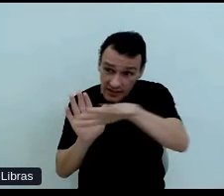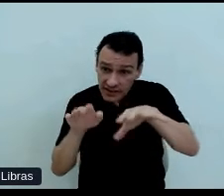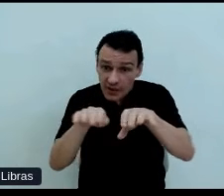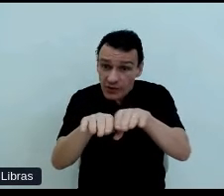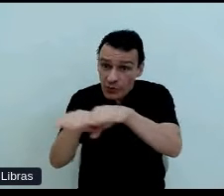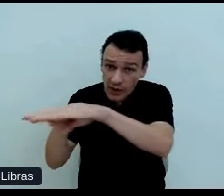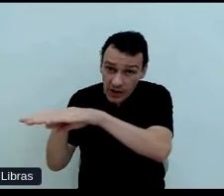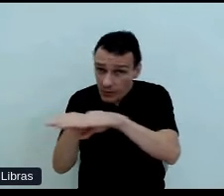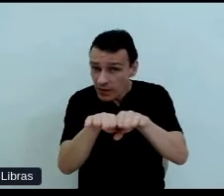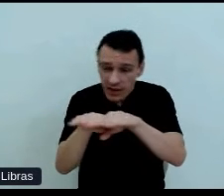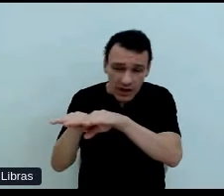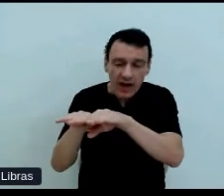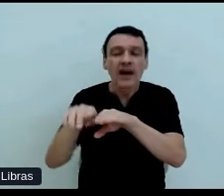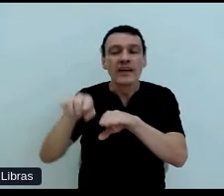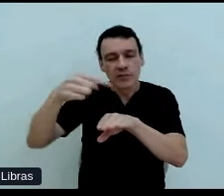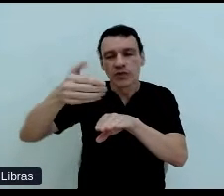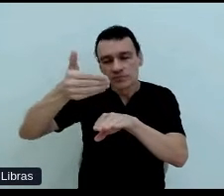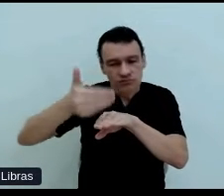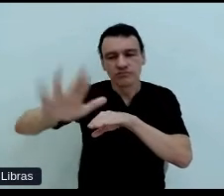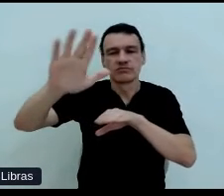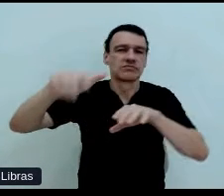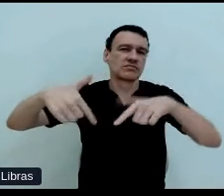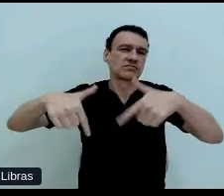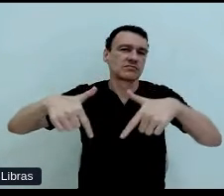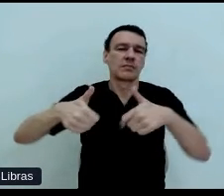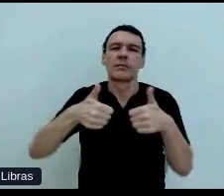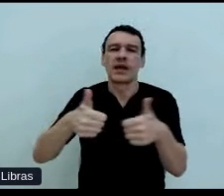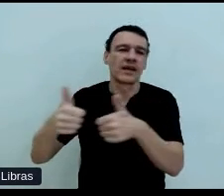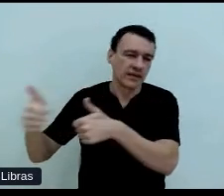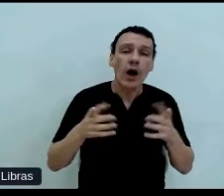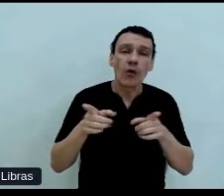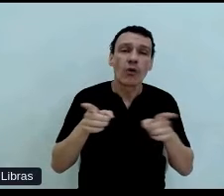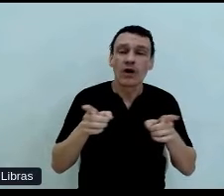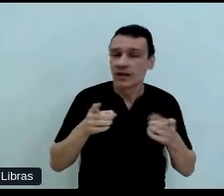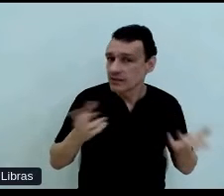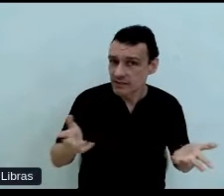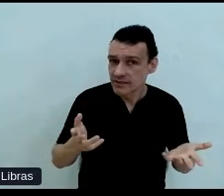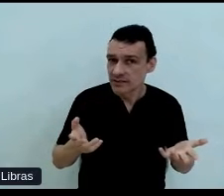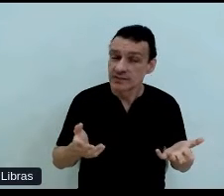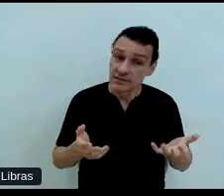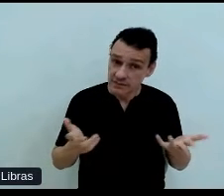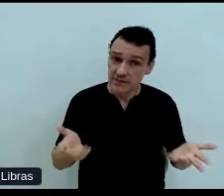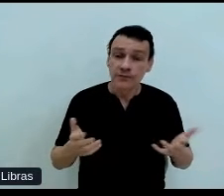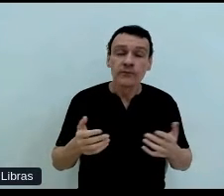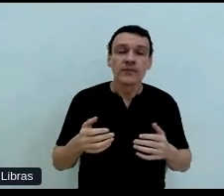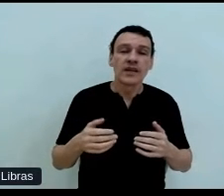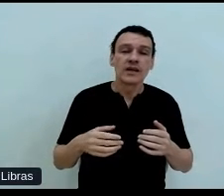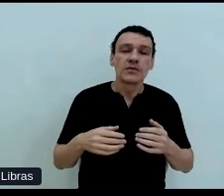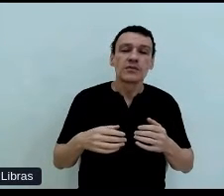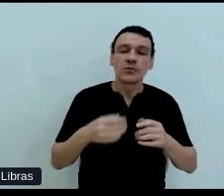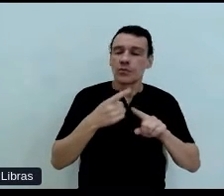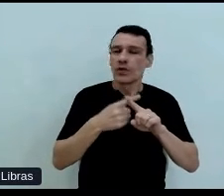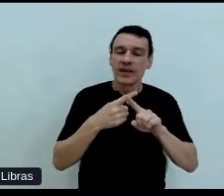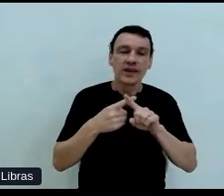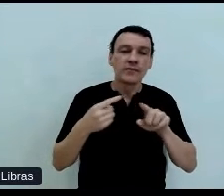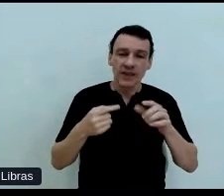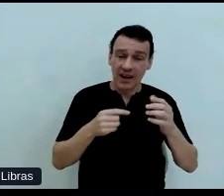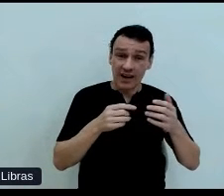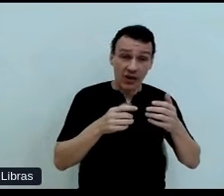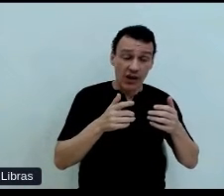do outro lado da figura, no lado direito, tem a mesma situação que do lado esquerdo, e todas as pessoas podem ver o